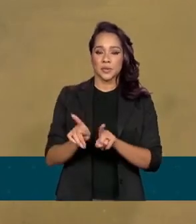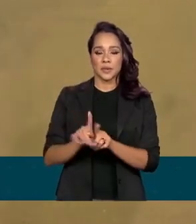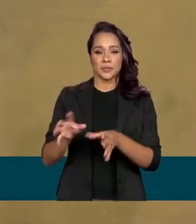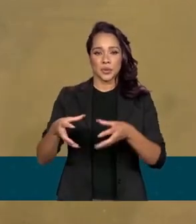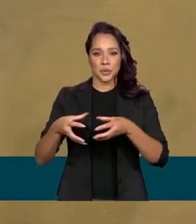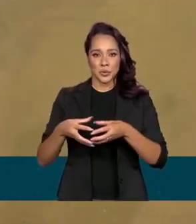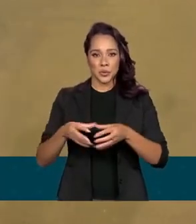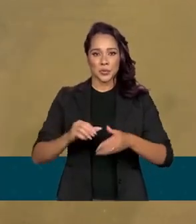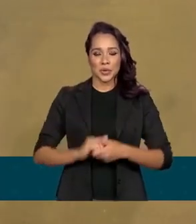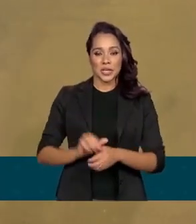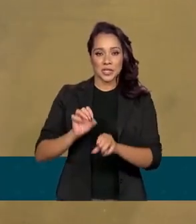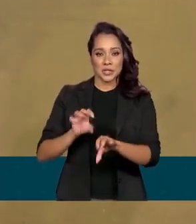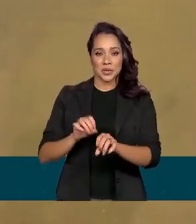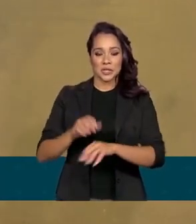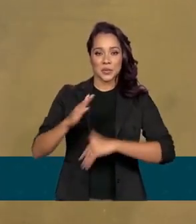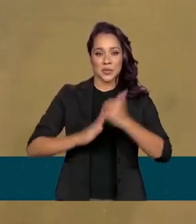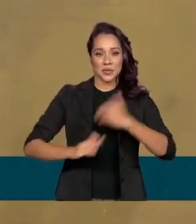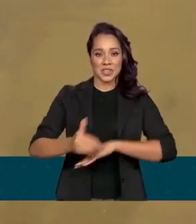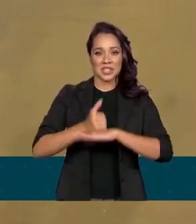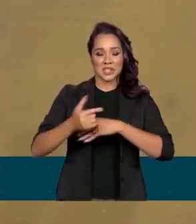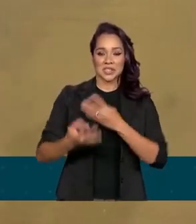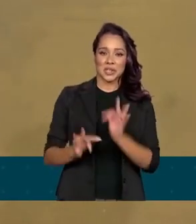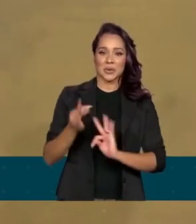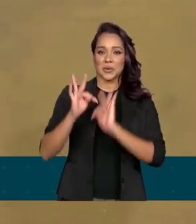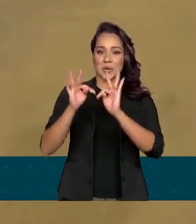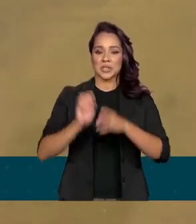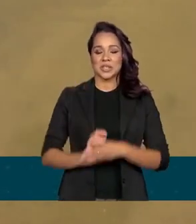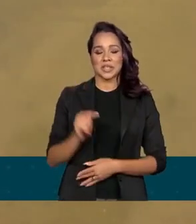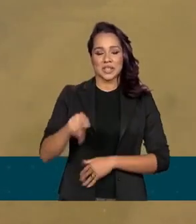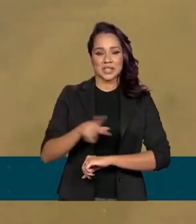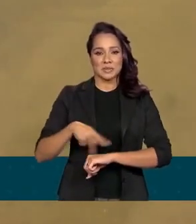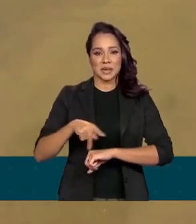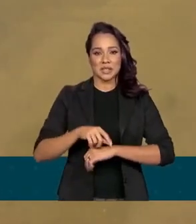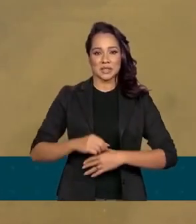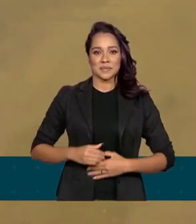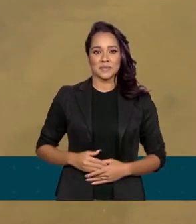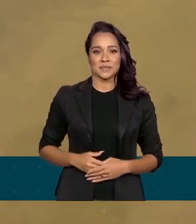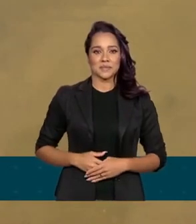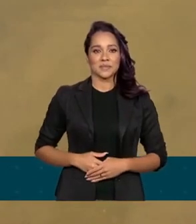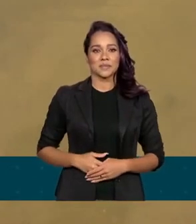rede de educação profissionalizante e tecnológica aqui nesse país.